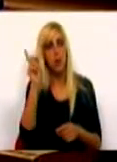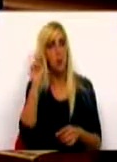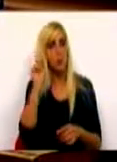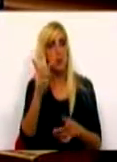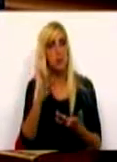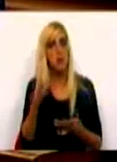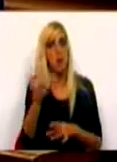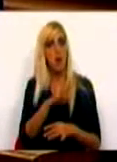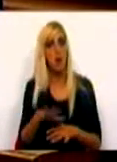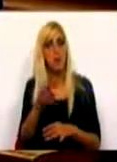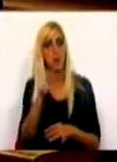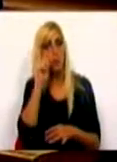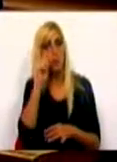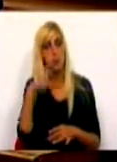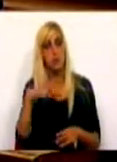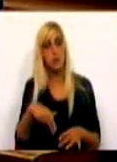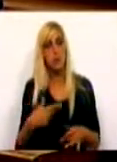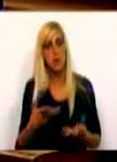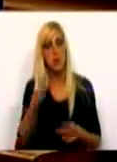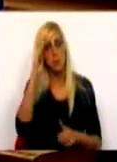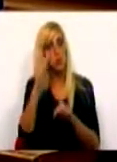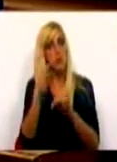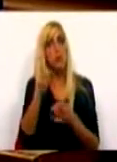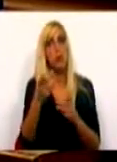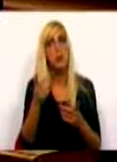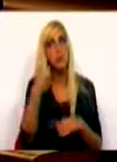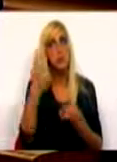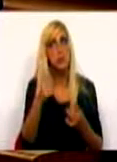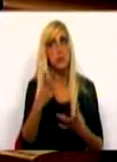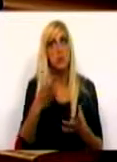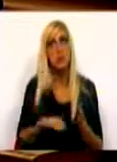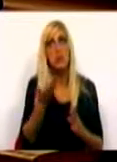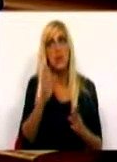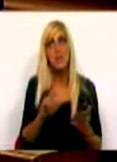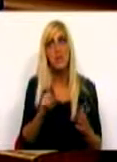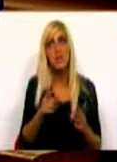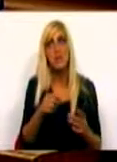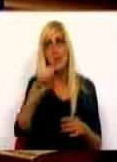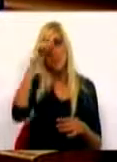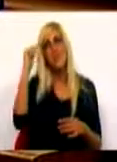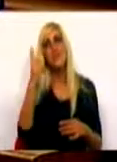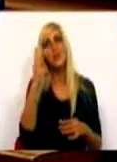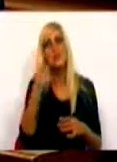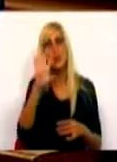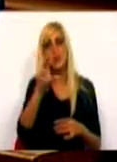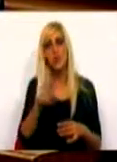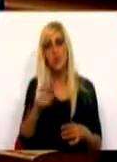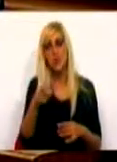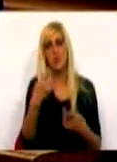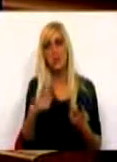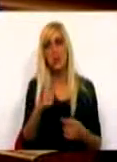panorama turístico português, por forma a que não estrangule ainda mais a já difícil vida que estas regiões atravessam. Muito obrigado.